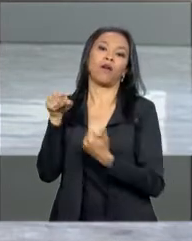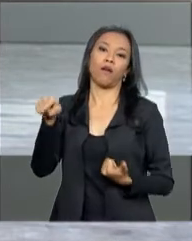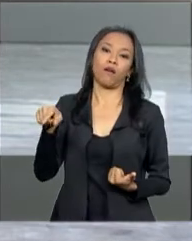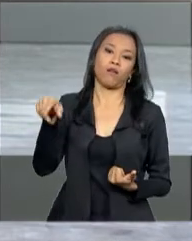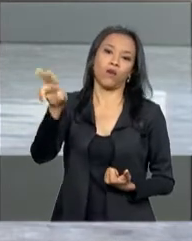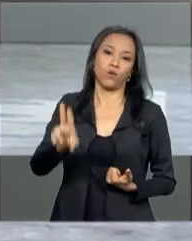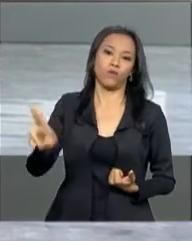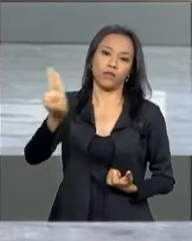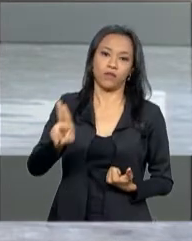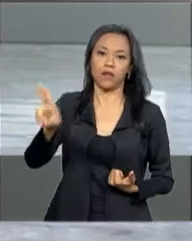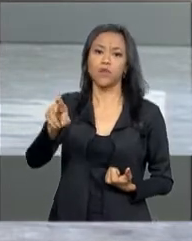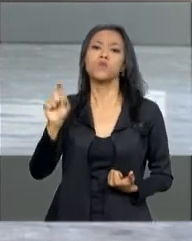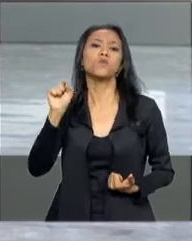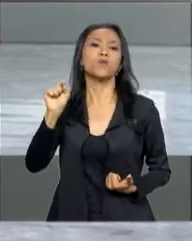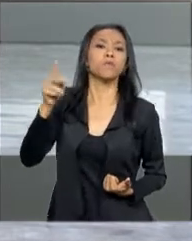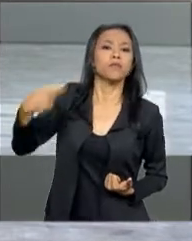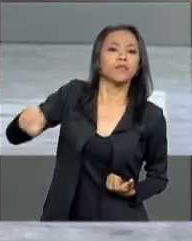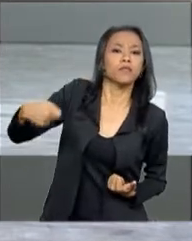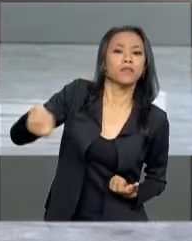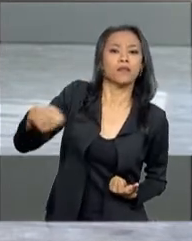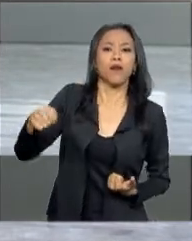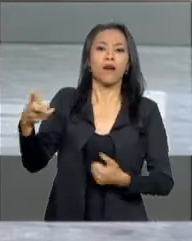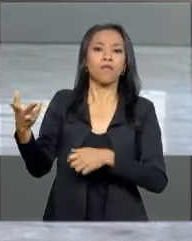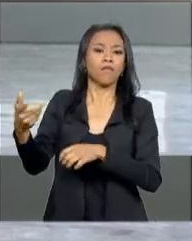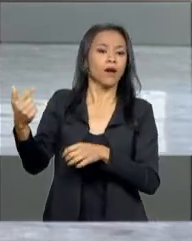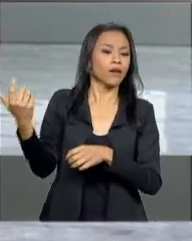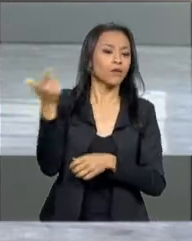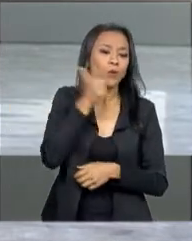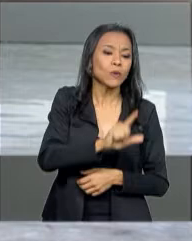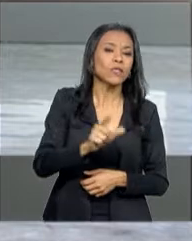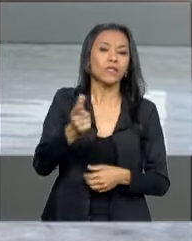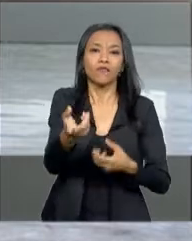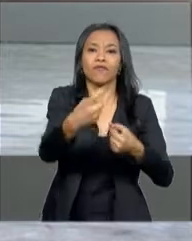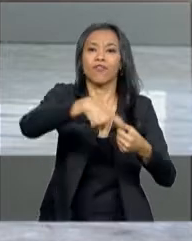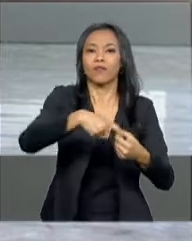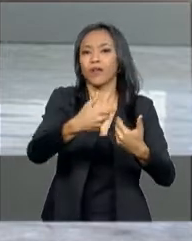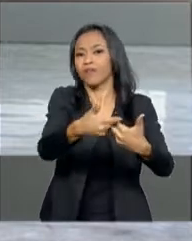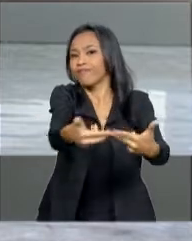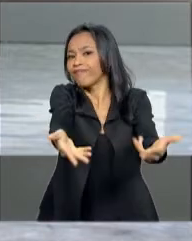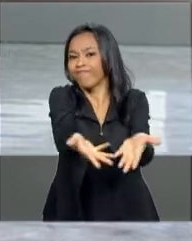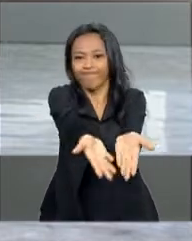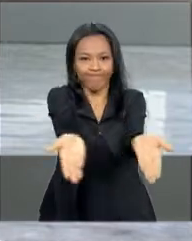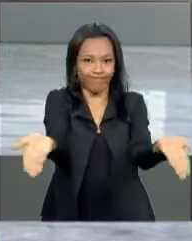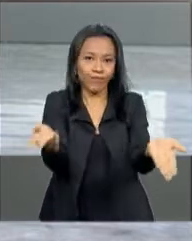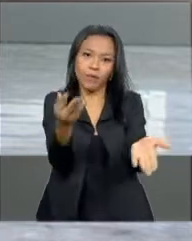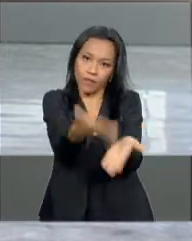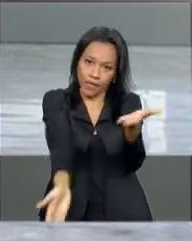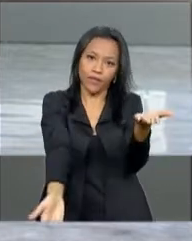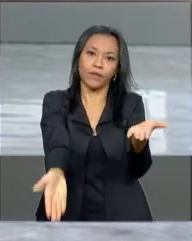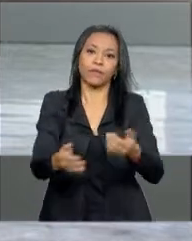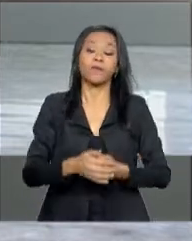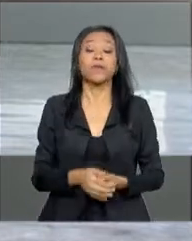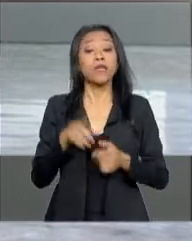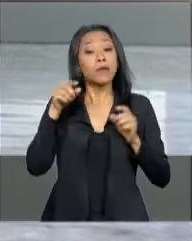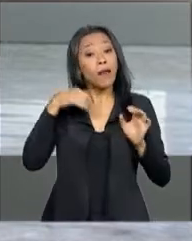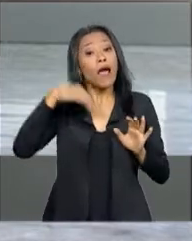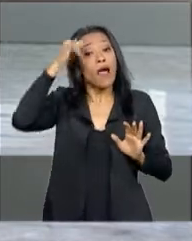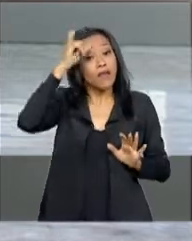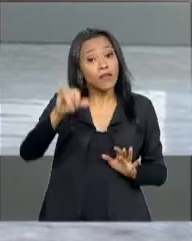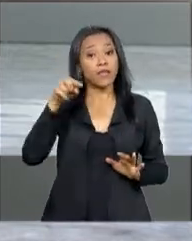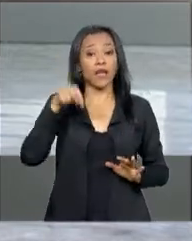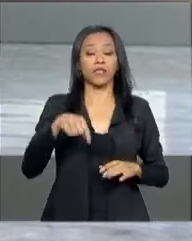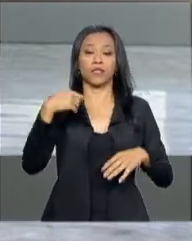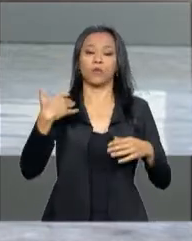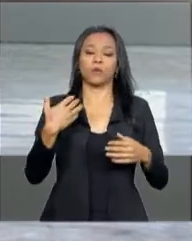universidade no que for necessário para a recuperação desse patrimônio histórico. E para evitar tragédias como essa, o